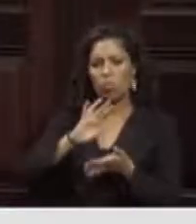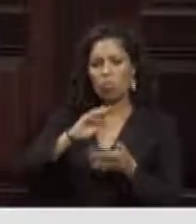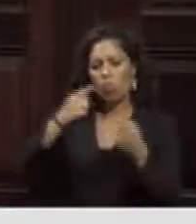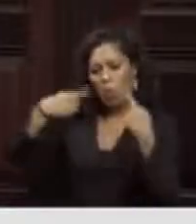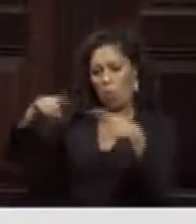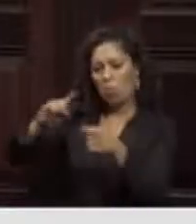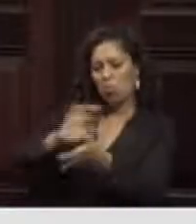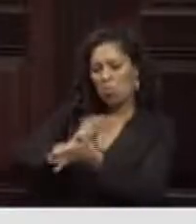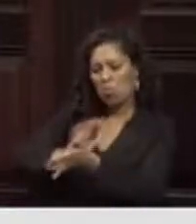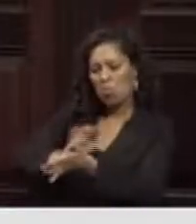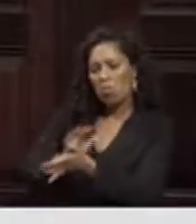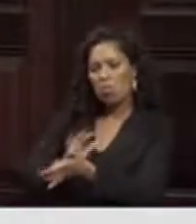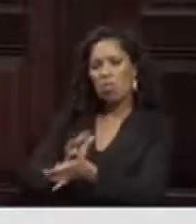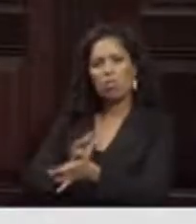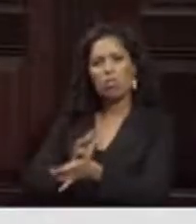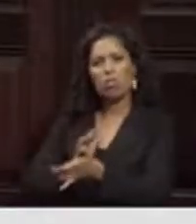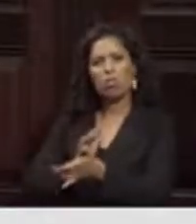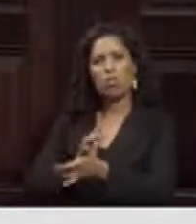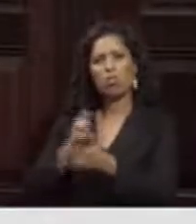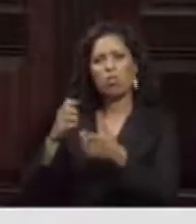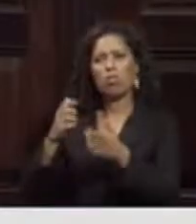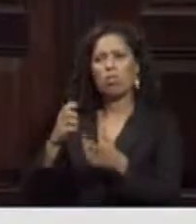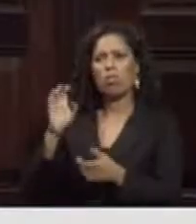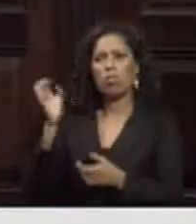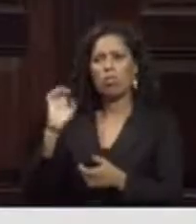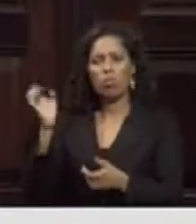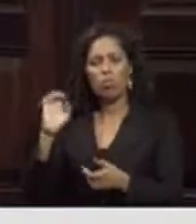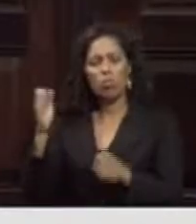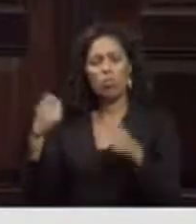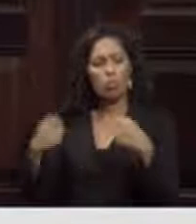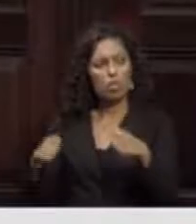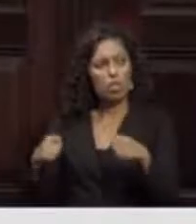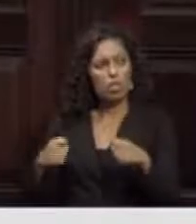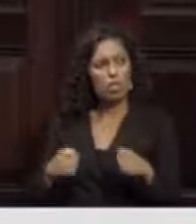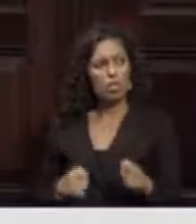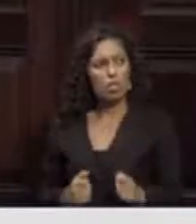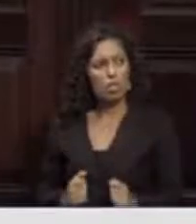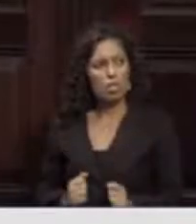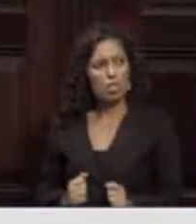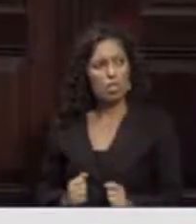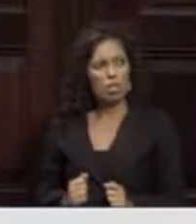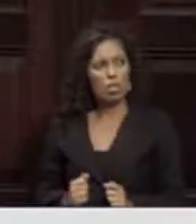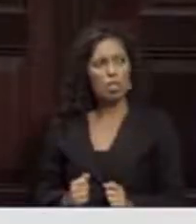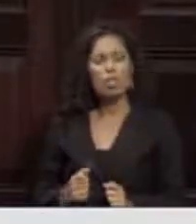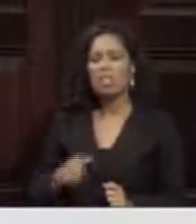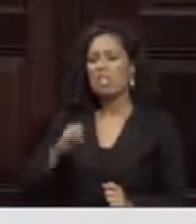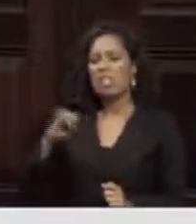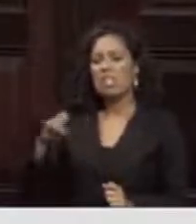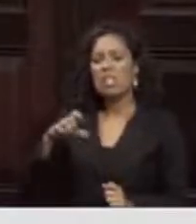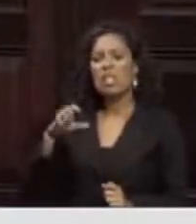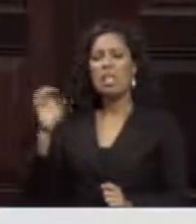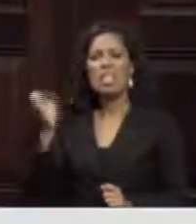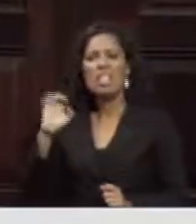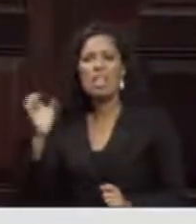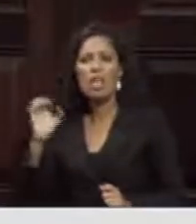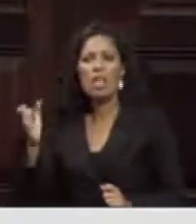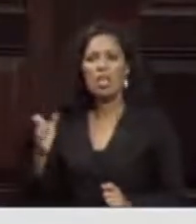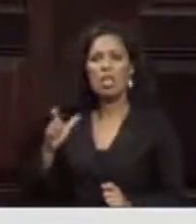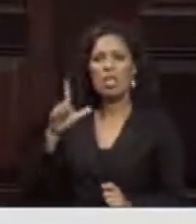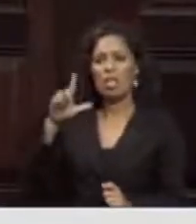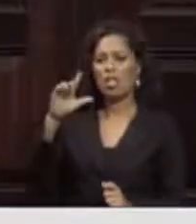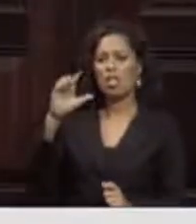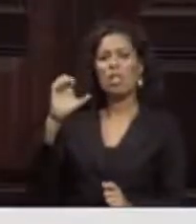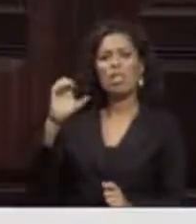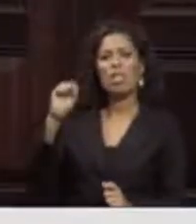violência. Mas acho que a gente tem que ir além. Quem é gay, quem é lésbica, quem é transexual, tem